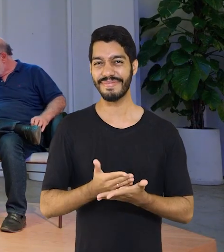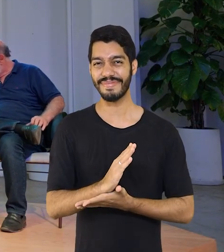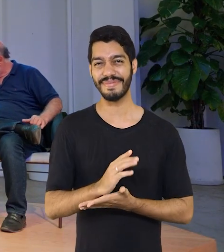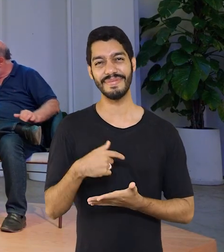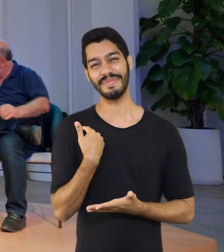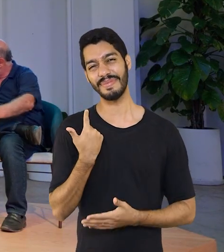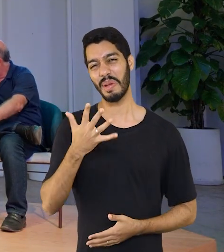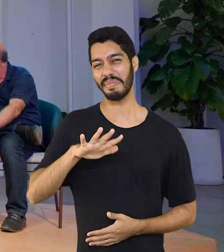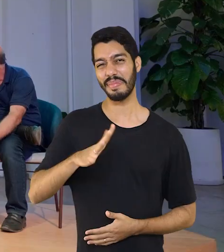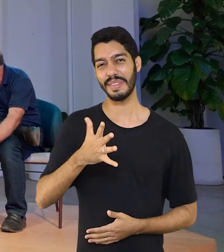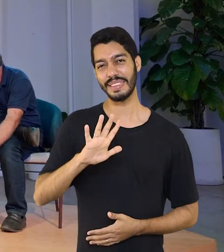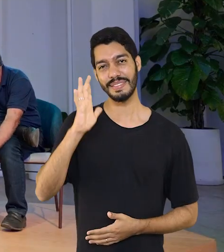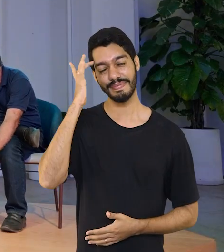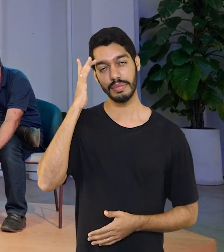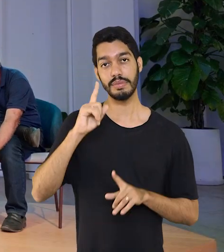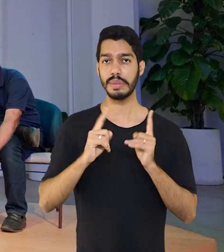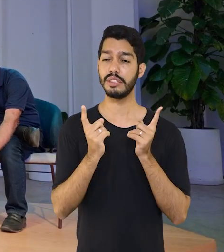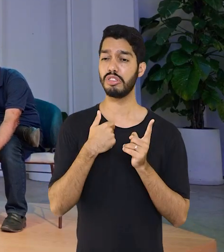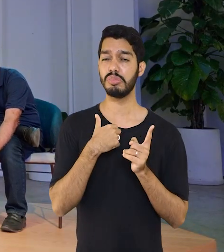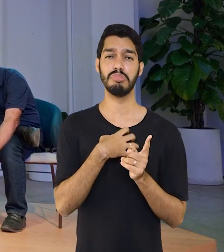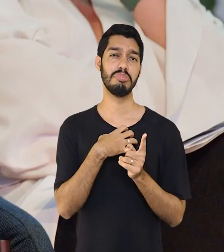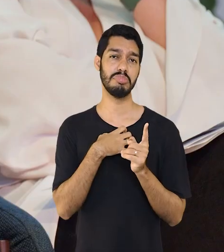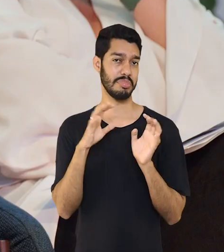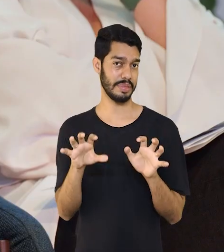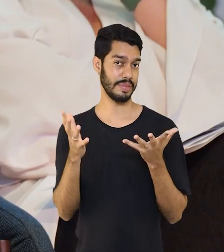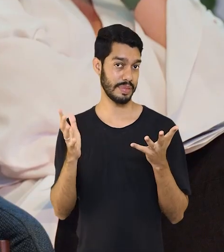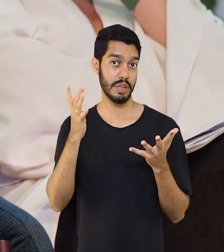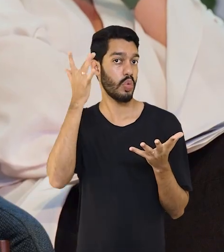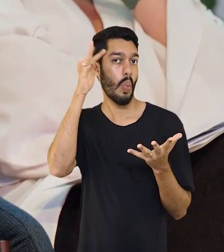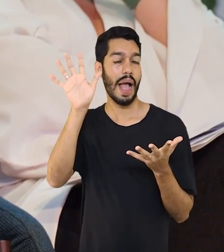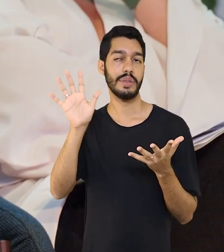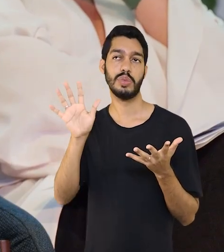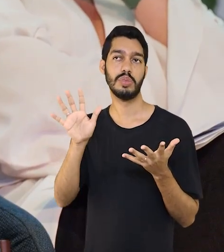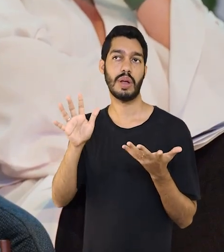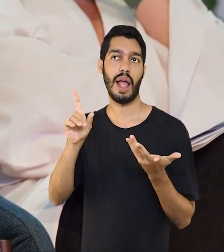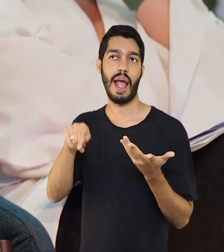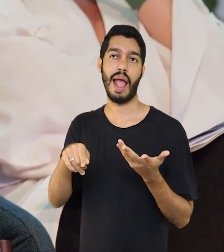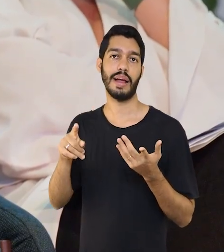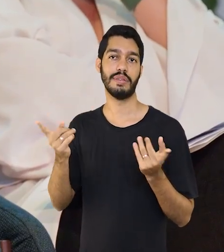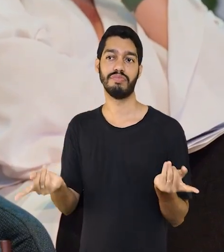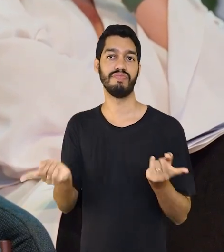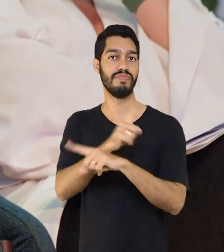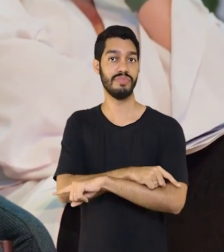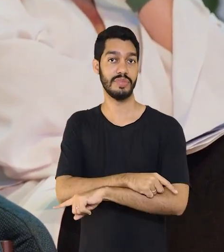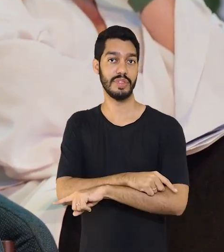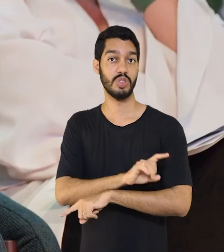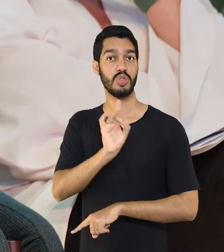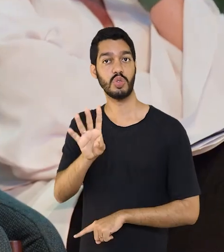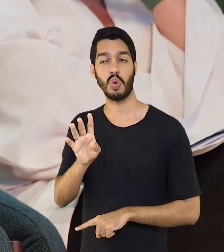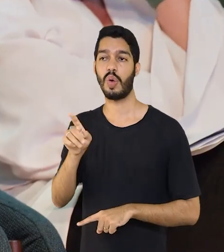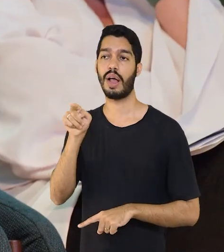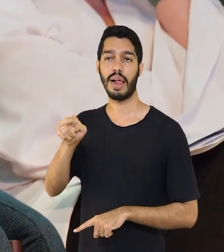É meio chato, né, você ser a pessoa ali que está no morno, mas eu sou muito dessa, sabe? Não acho que seja o